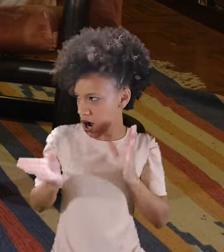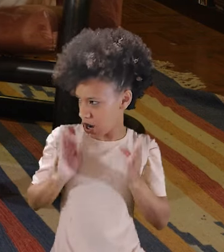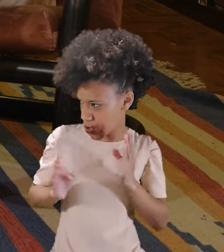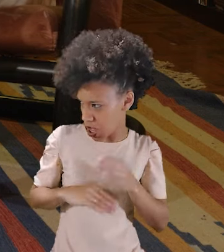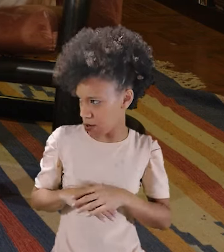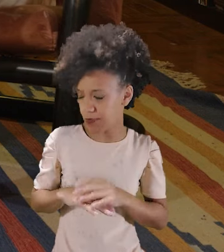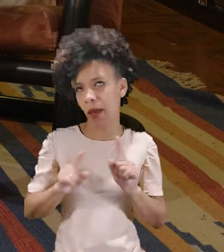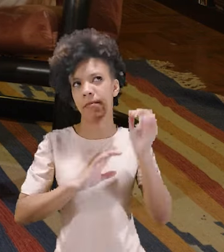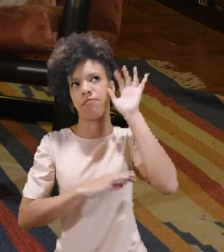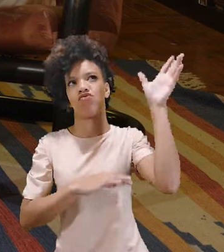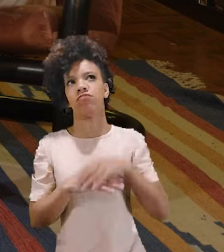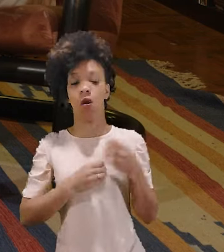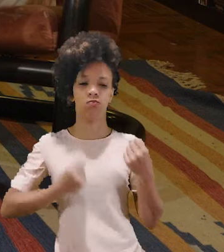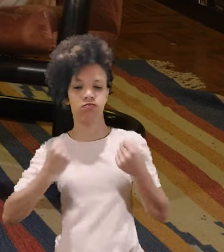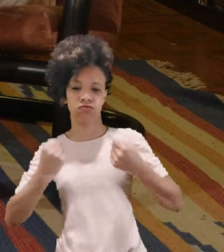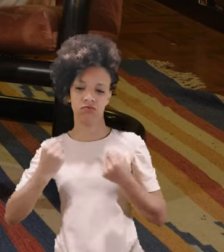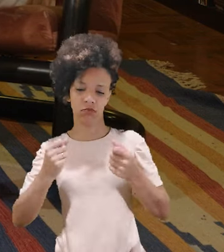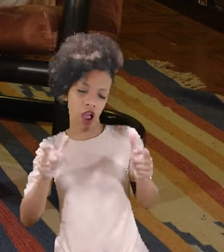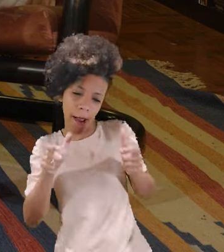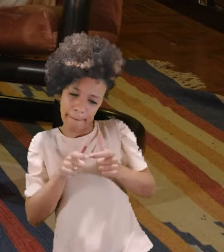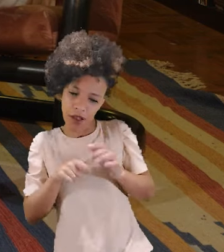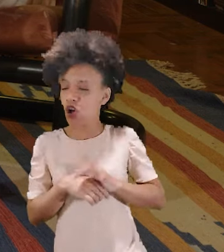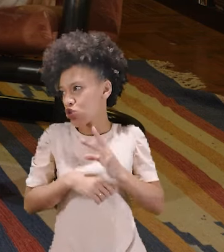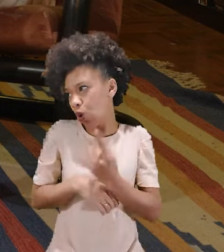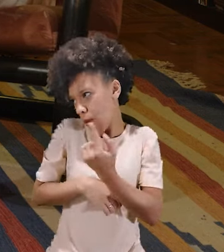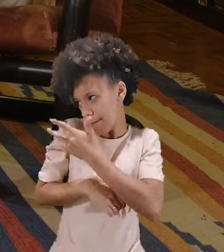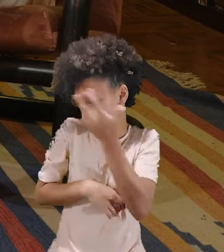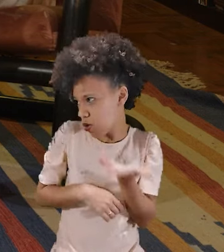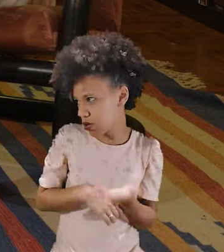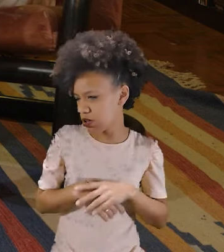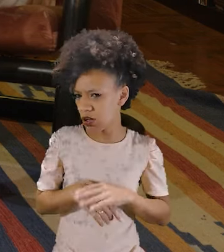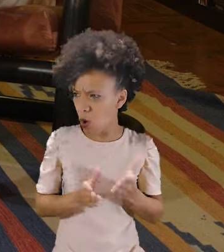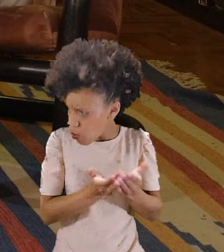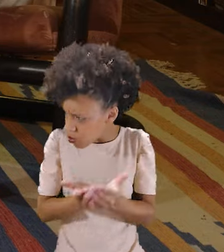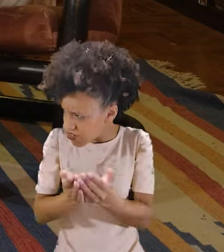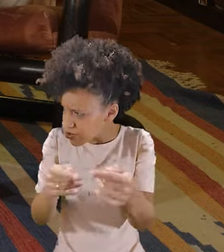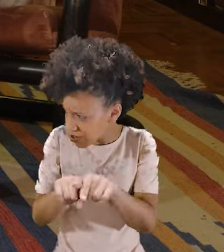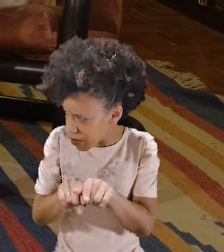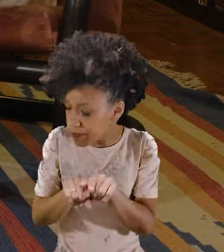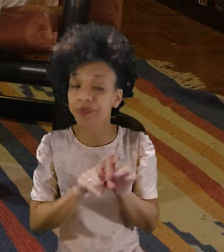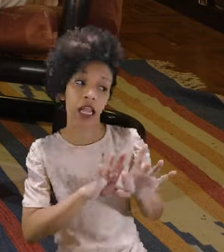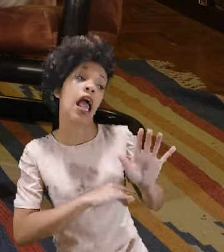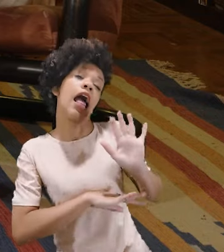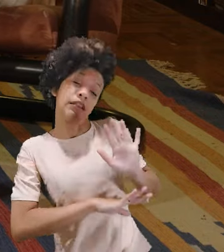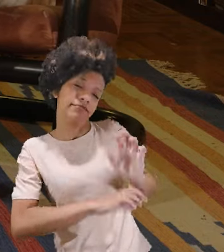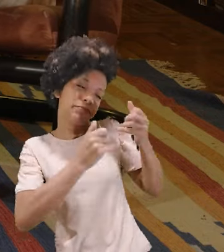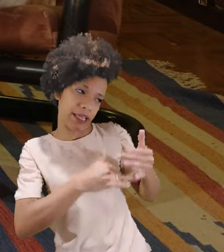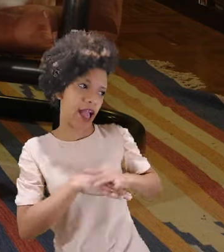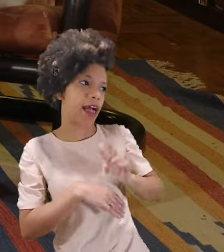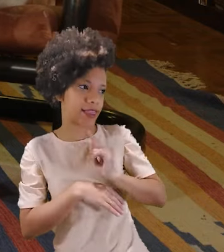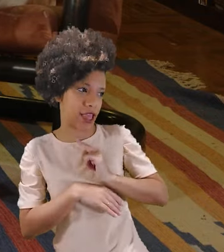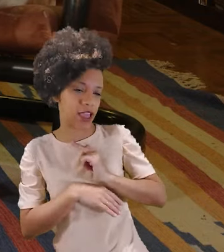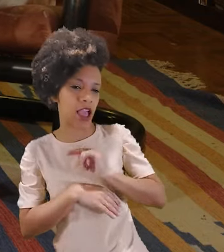E aí é só que imagina o caminhão você era uma coisa menor que uma pessoa em um navio também também é claro que existe o